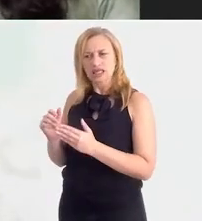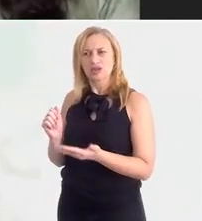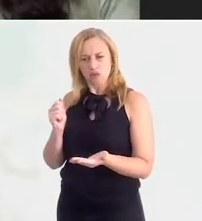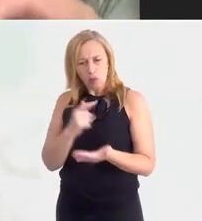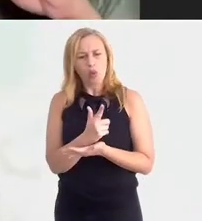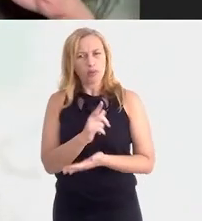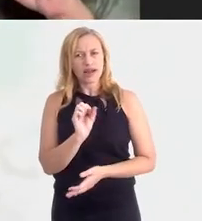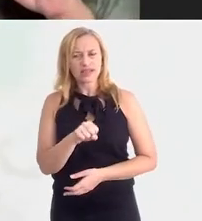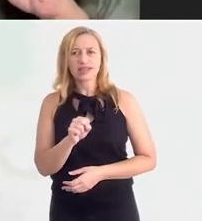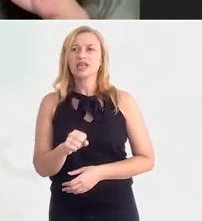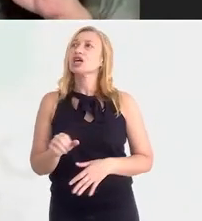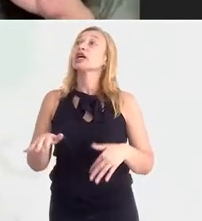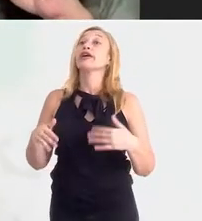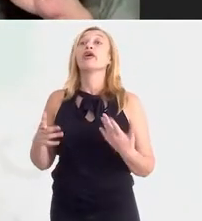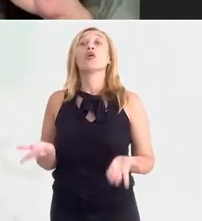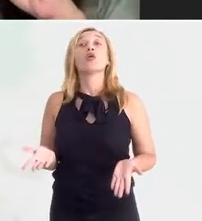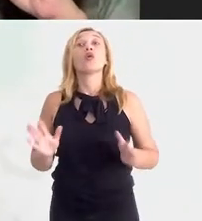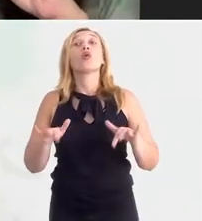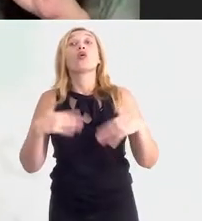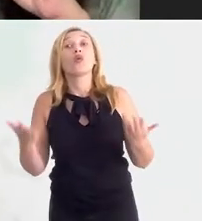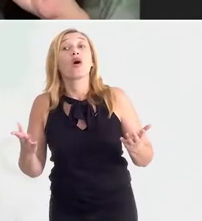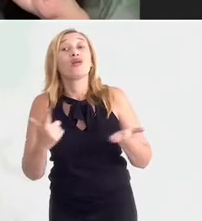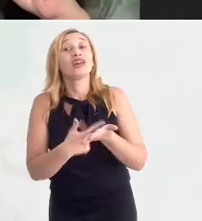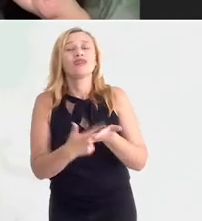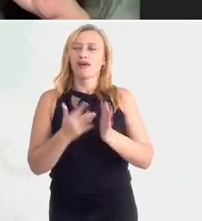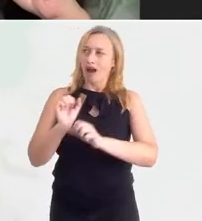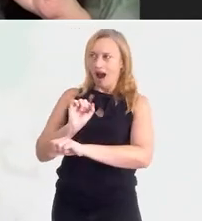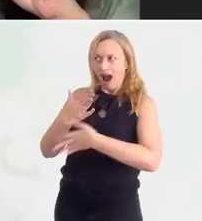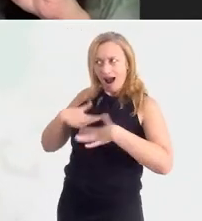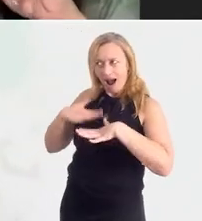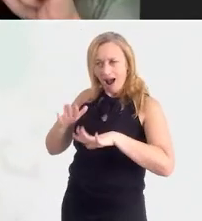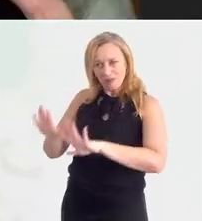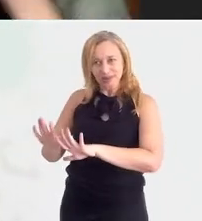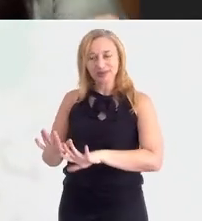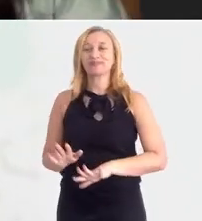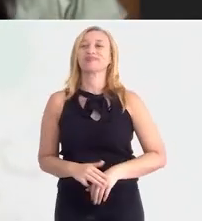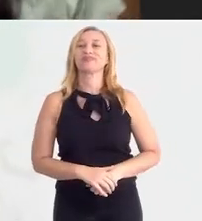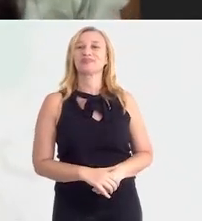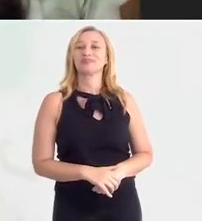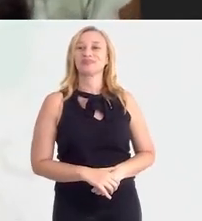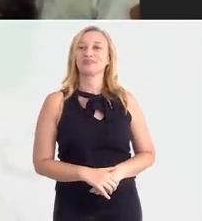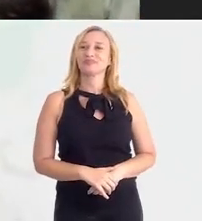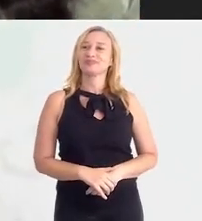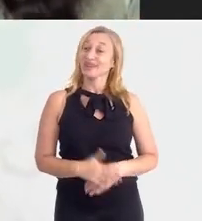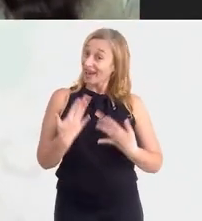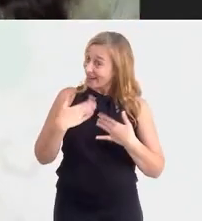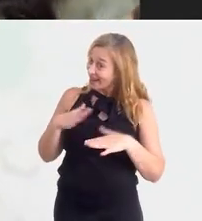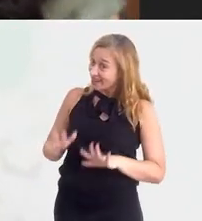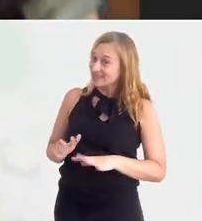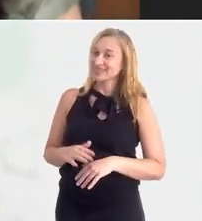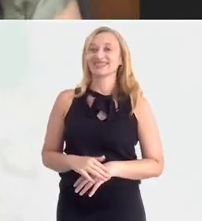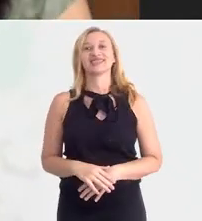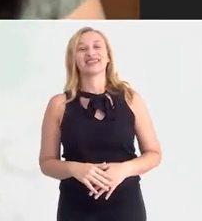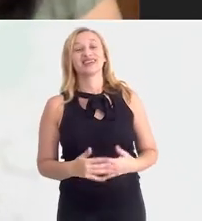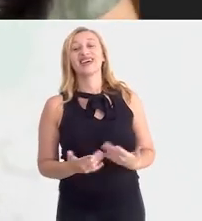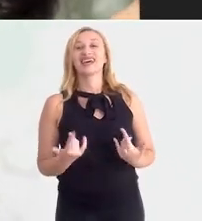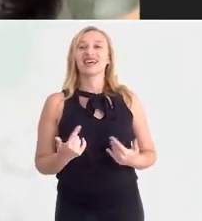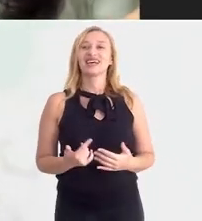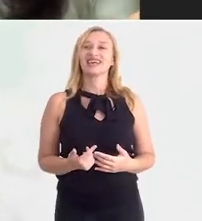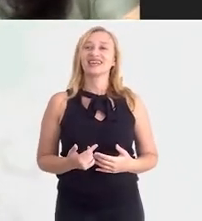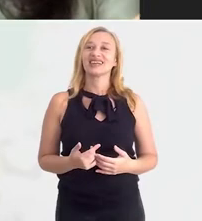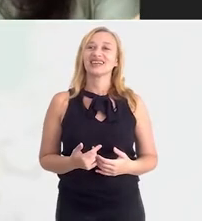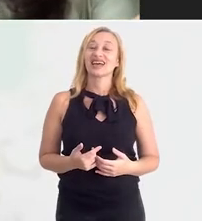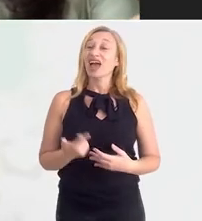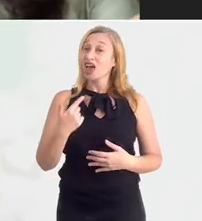Levei, Que Daniela. livro era esse, gente? Vou dizer daqui a pouquinho. Levei o livro para Ai, casa. o suspense, adoro. Um ótimo contador de Levei